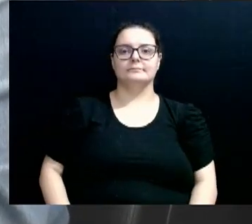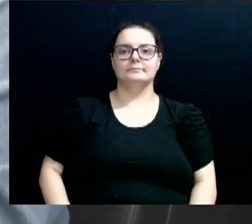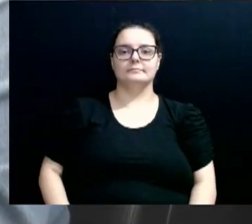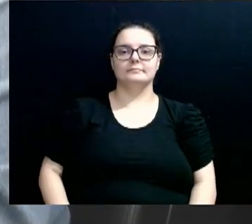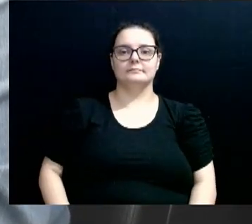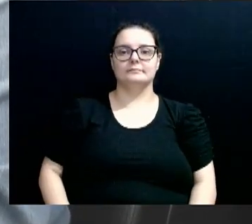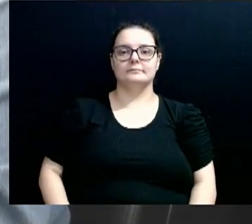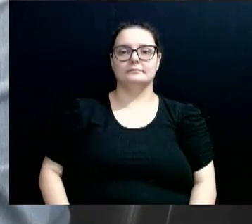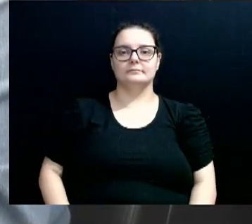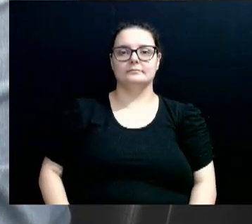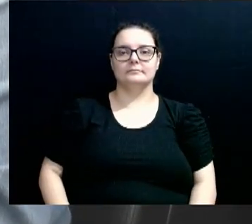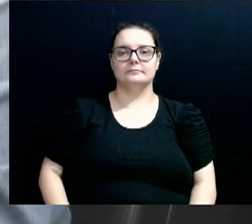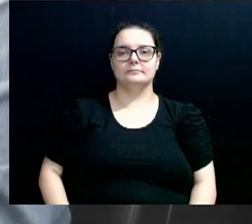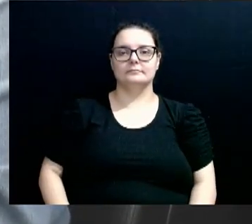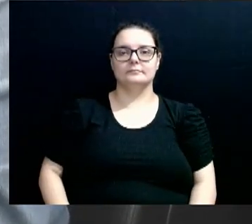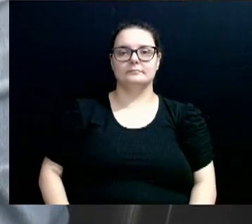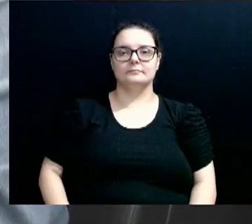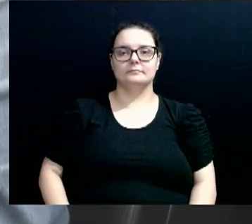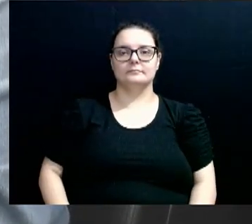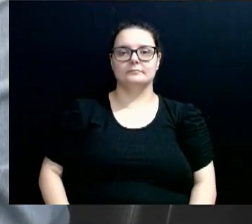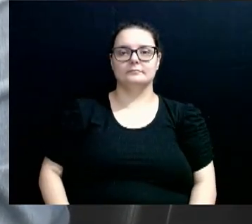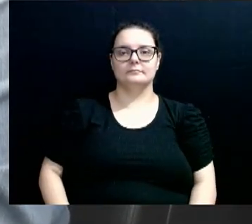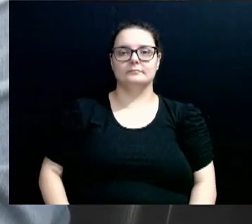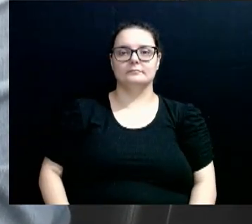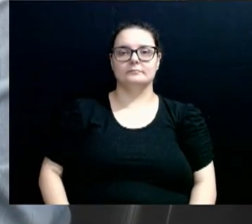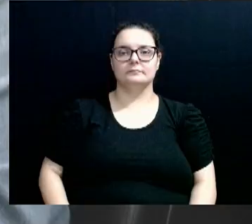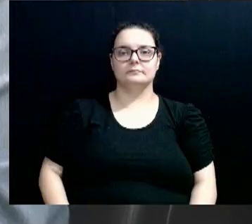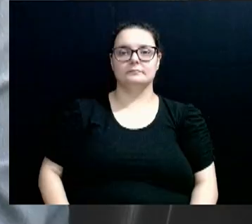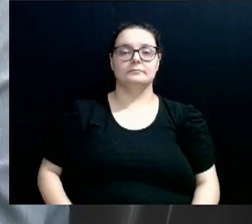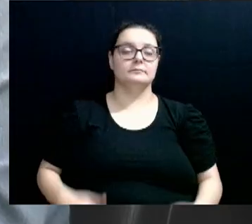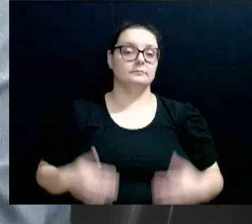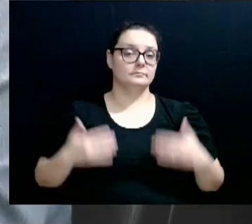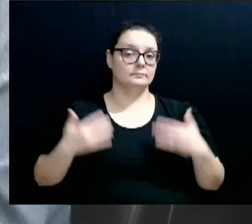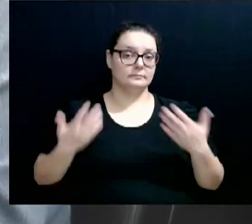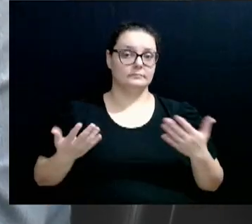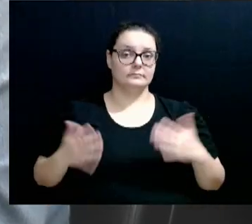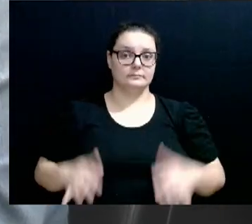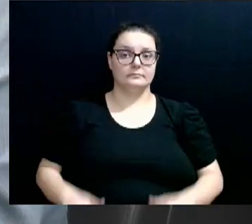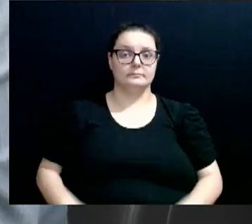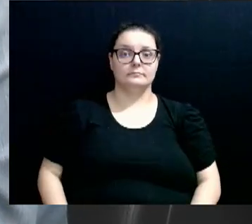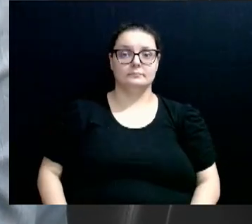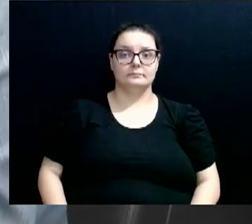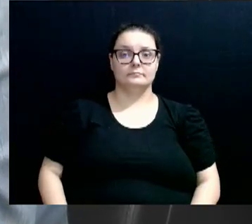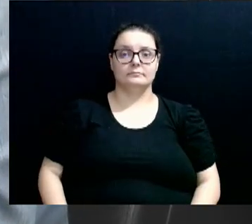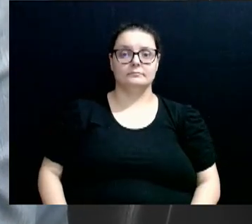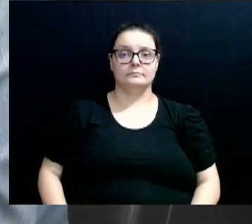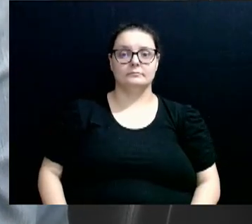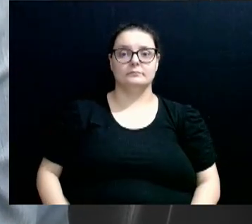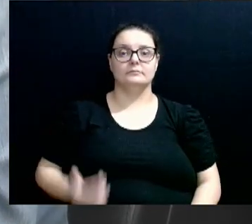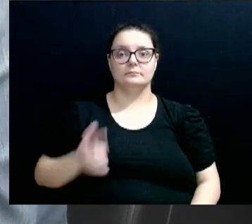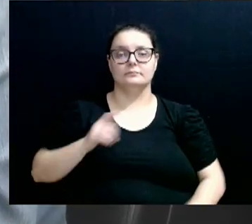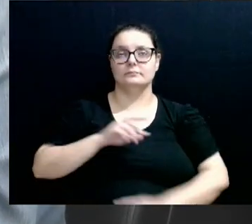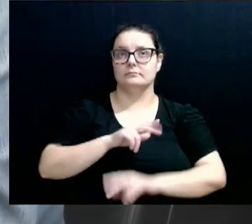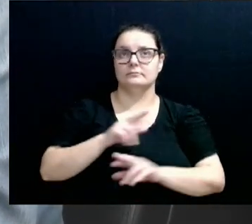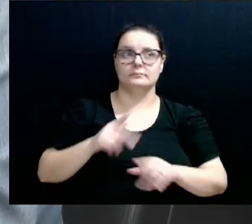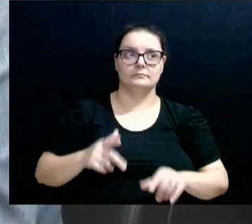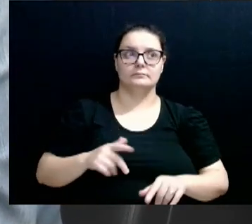E então eu não tive muitos episódios assim, cara,